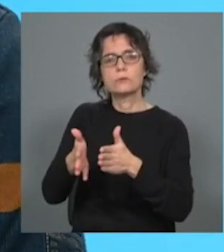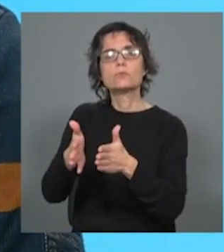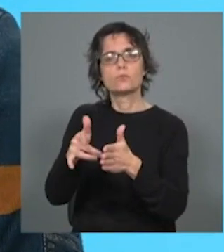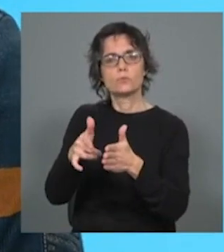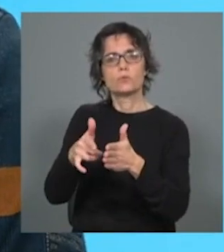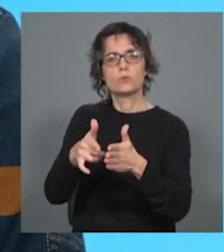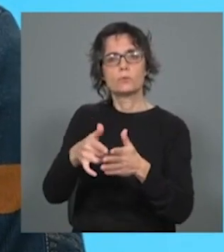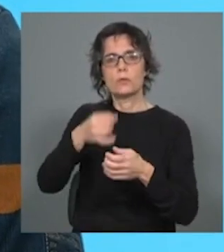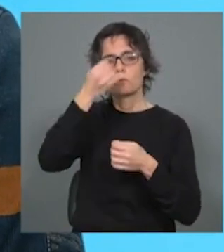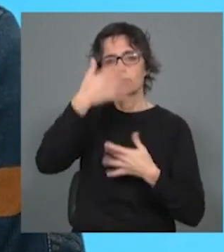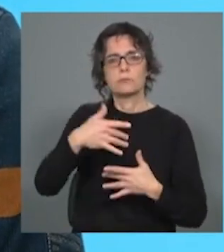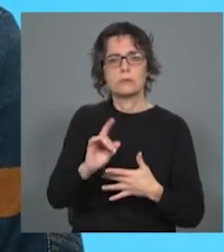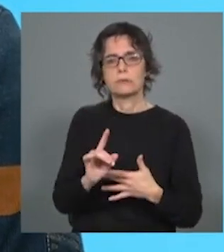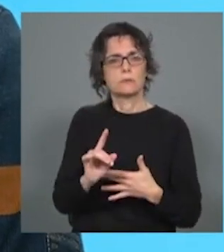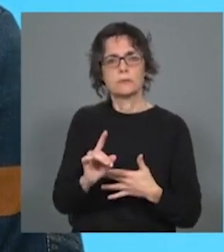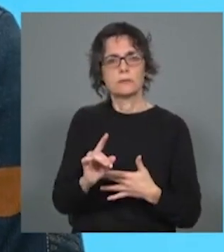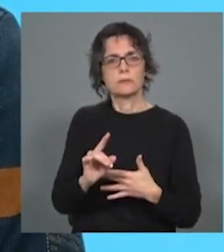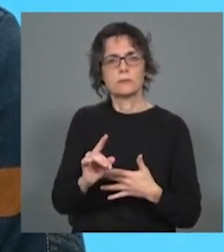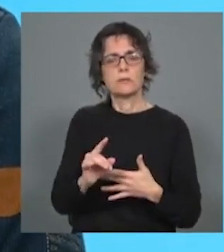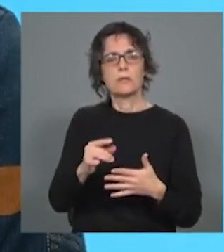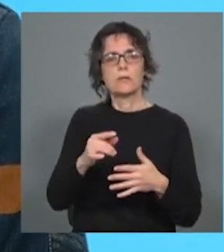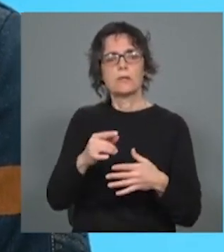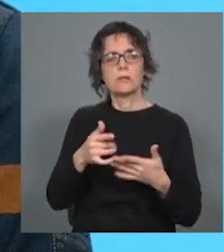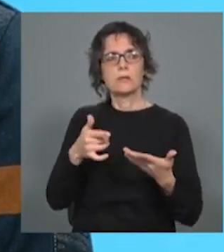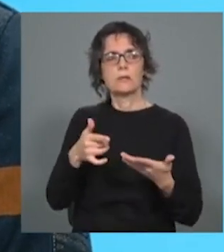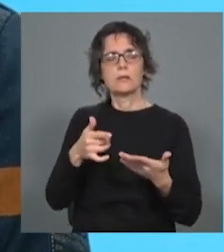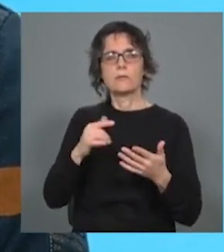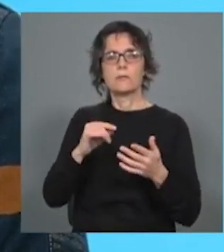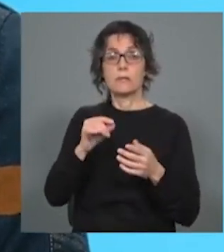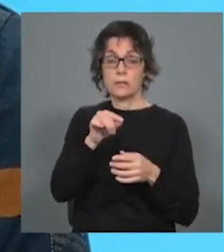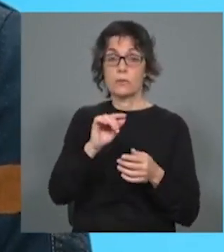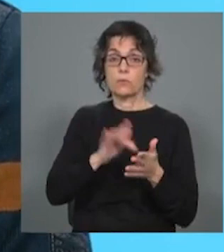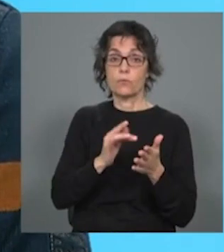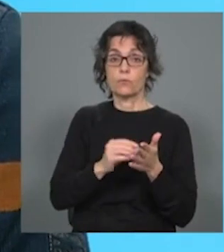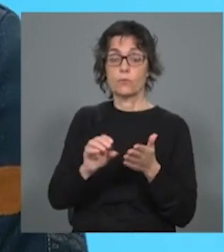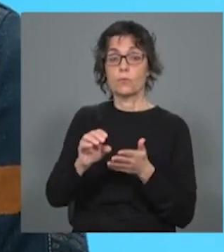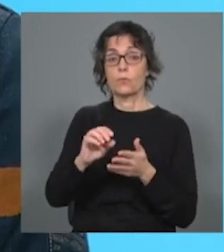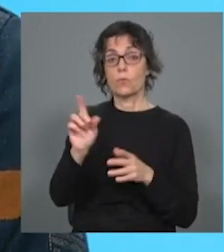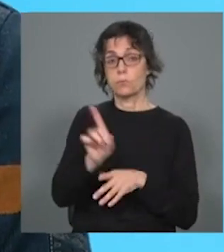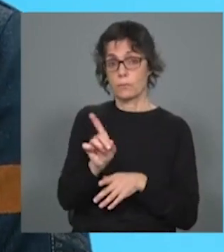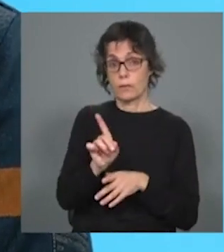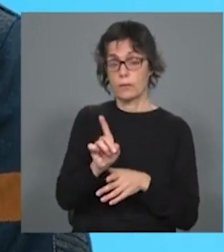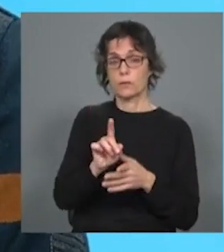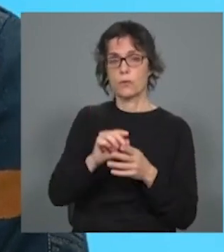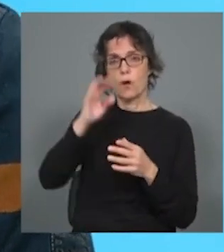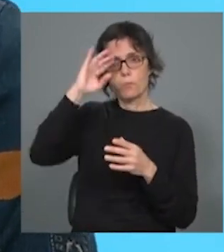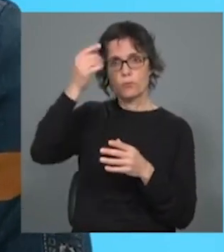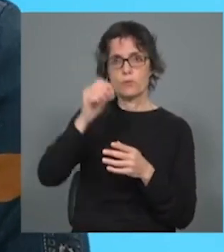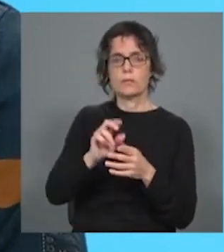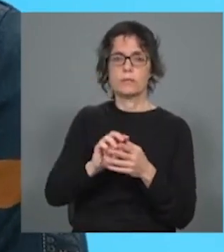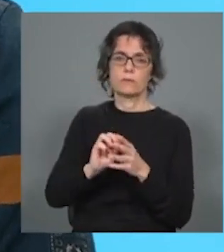de forma faseada, e este é o primeiro volume de 3 que se seguirão, um para cada ano. Iniciámos este